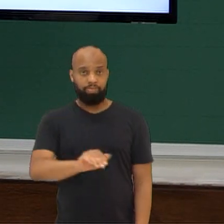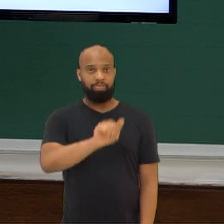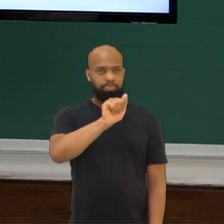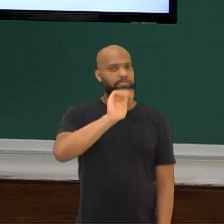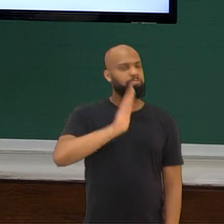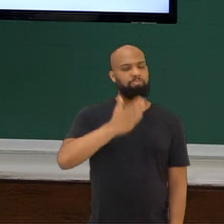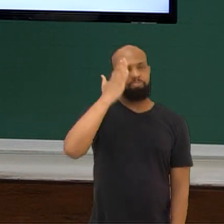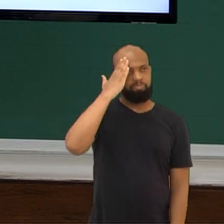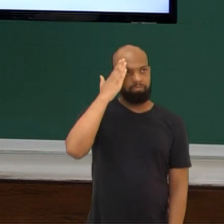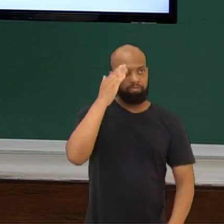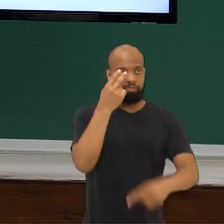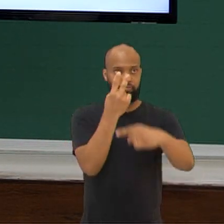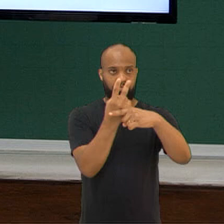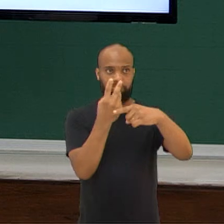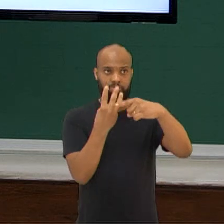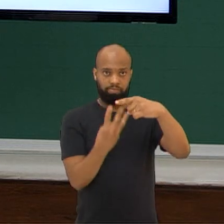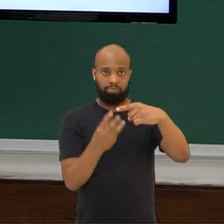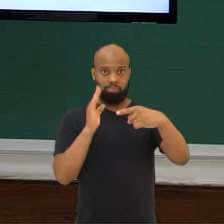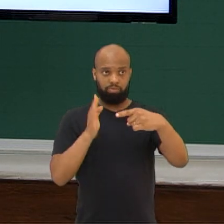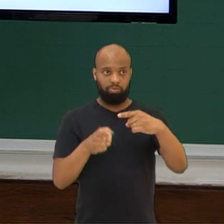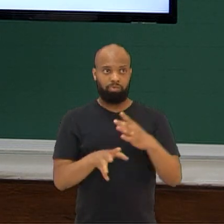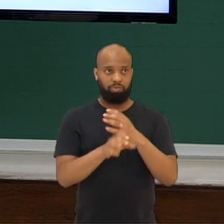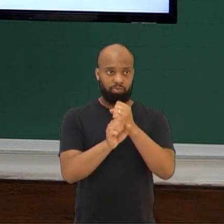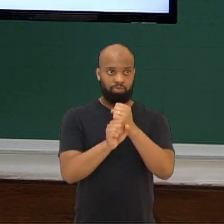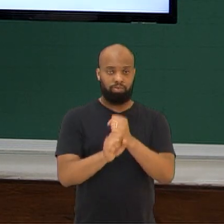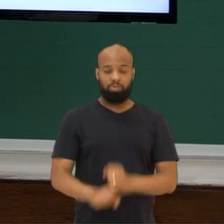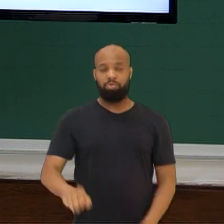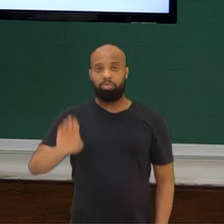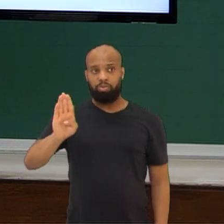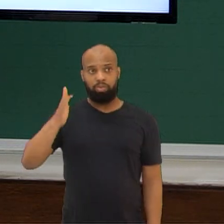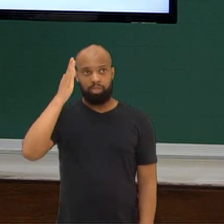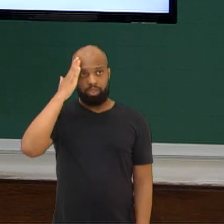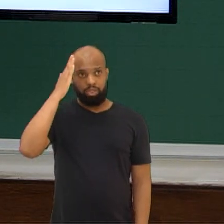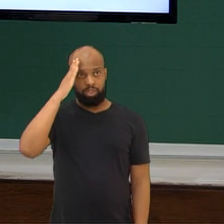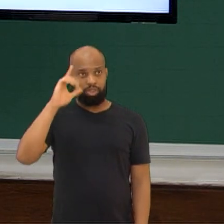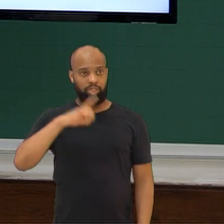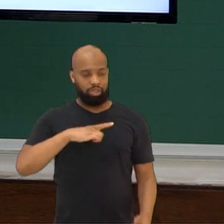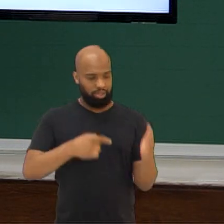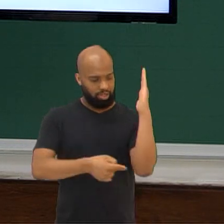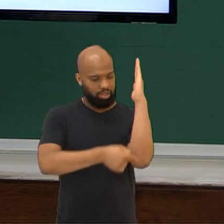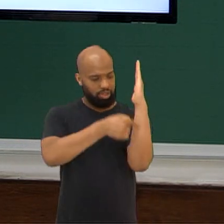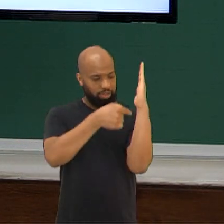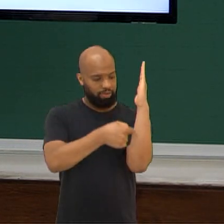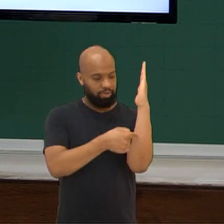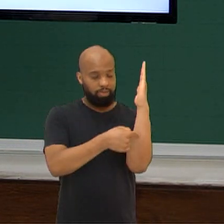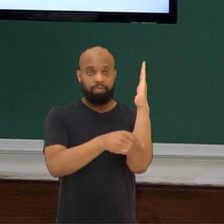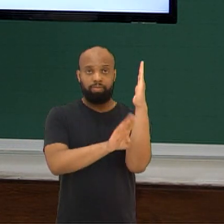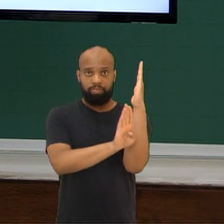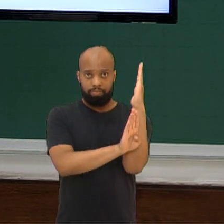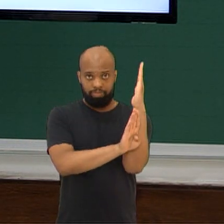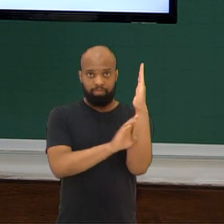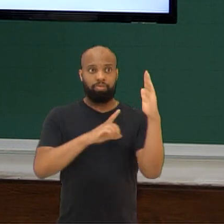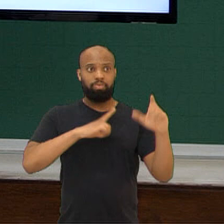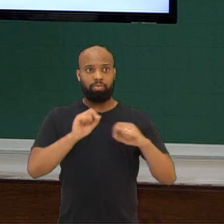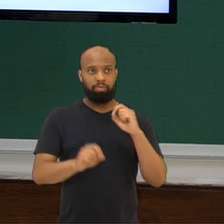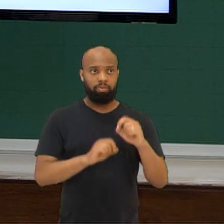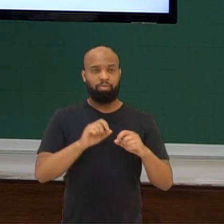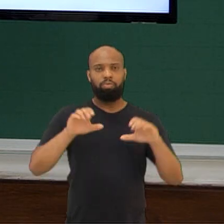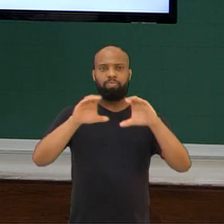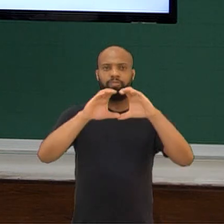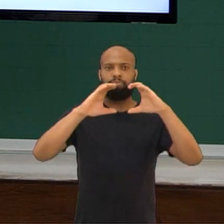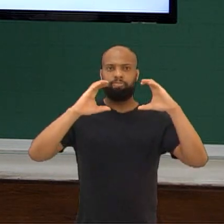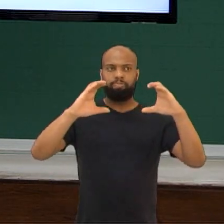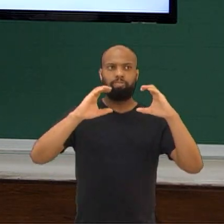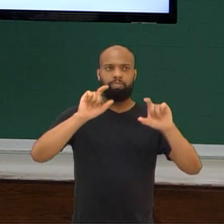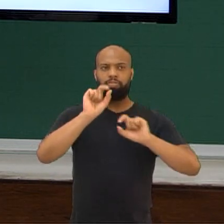A é 2/3, nós tínhamos calculado, e o b a gente sabia porque estava aqui. Então, a função vai ser 2/3 de x